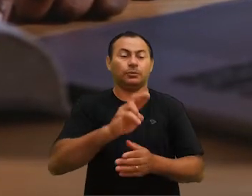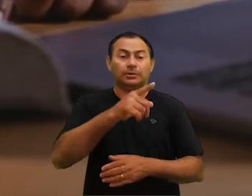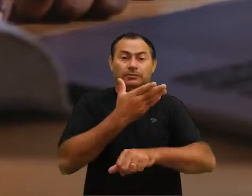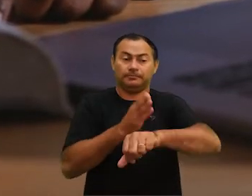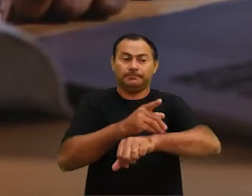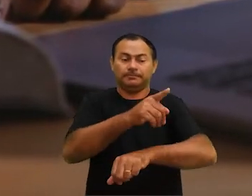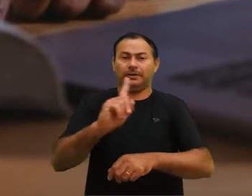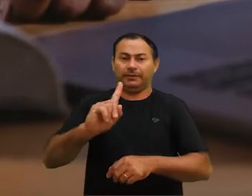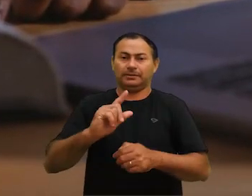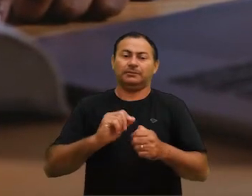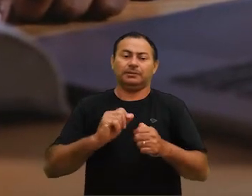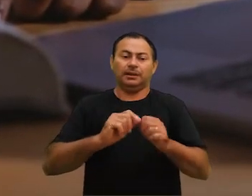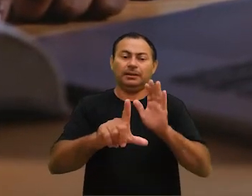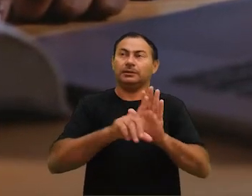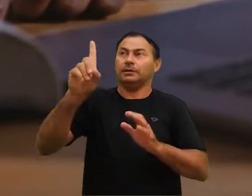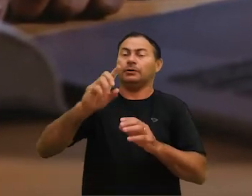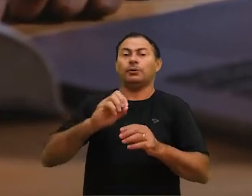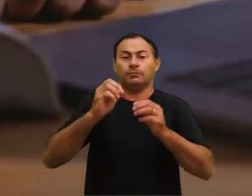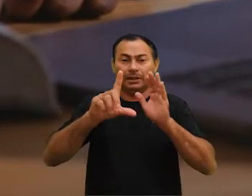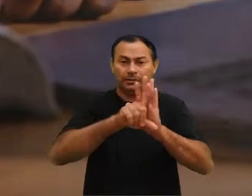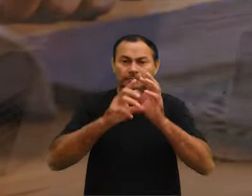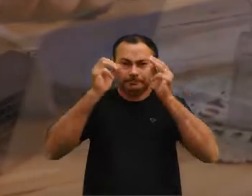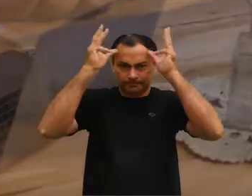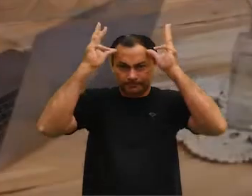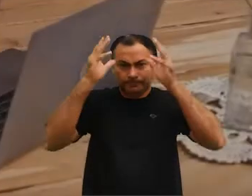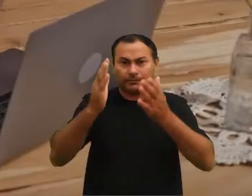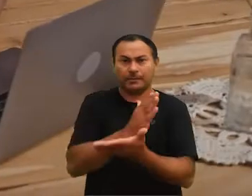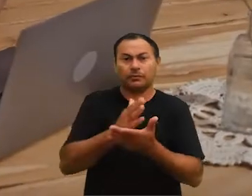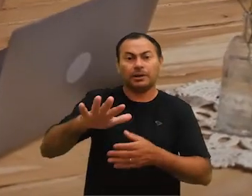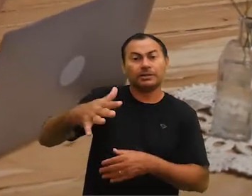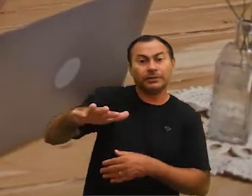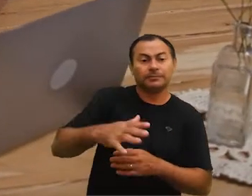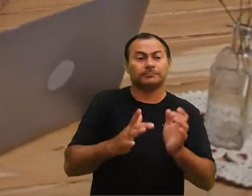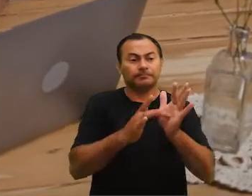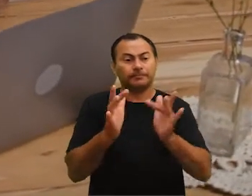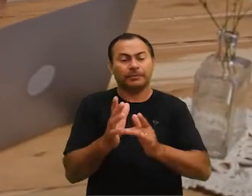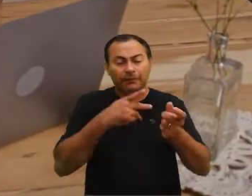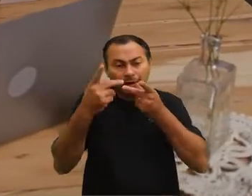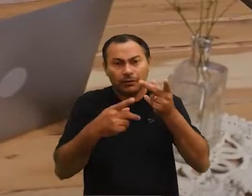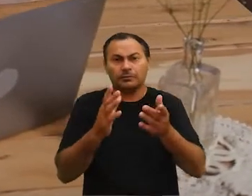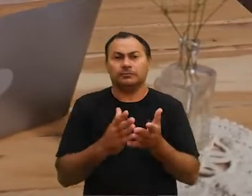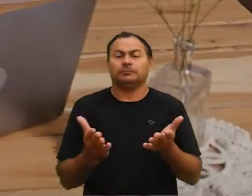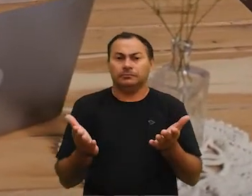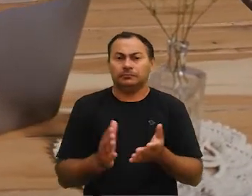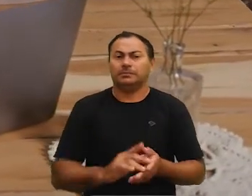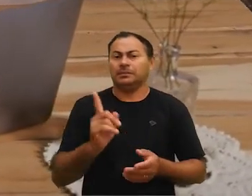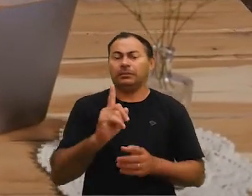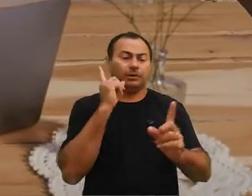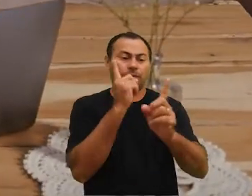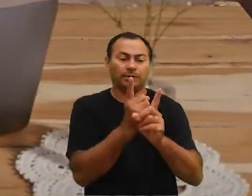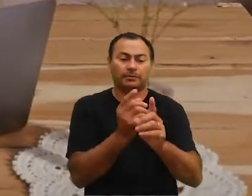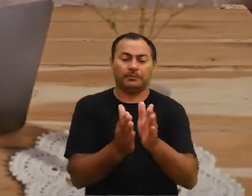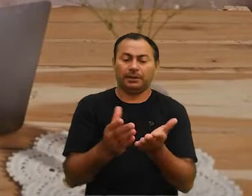aplicação que eles faziam da lei de Deus ou da lei de Moisés. Algumas vezes, Jesus citou afirmações que não